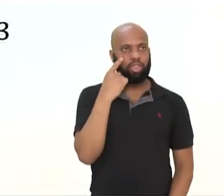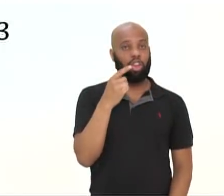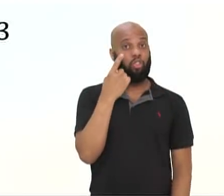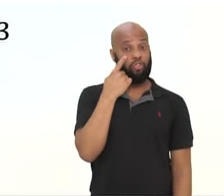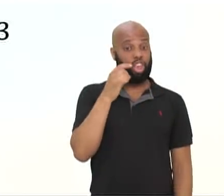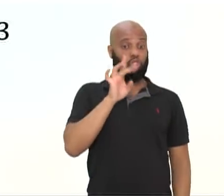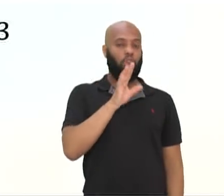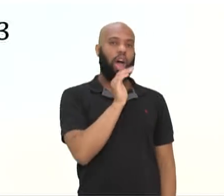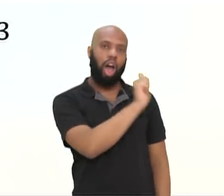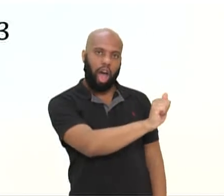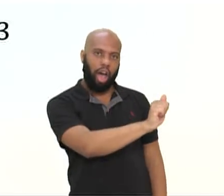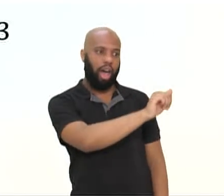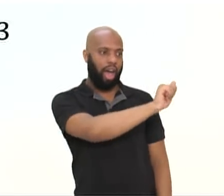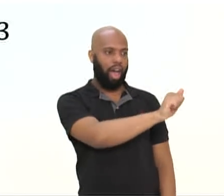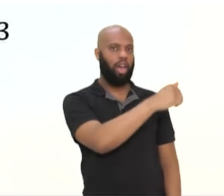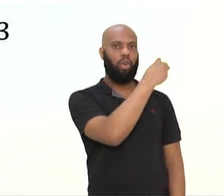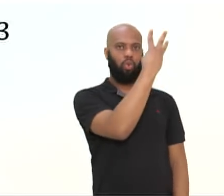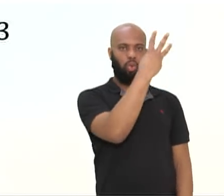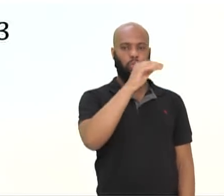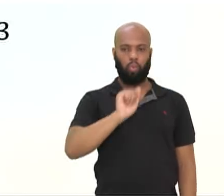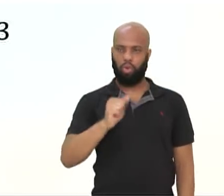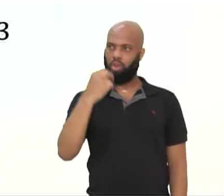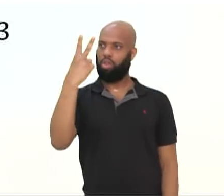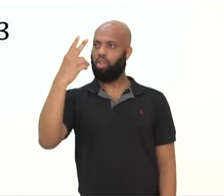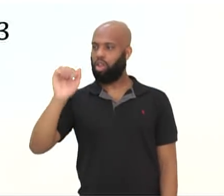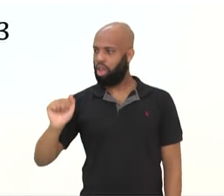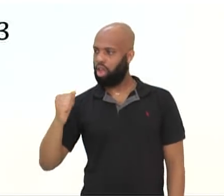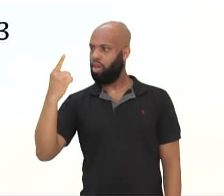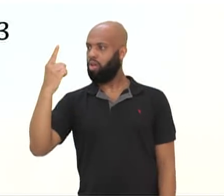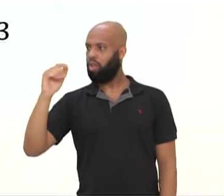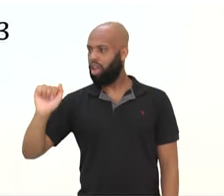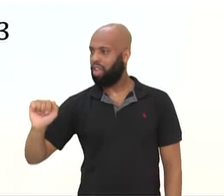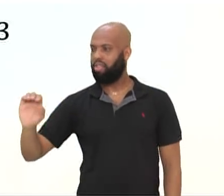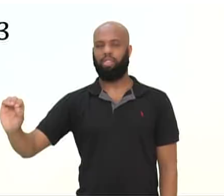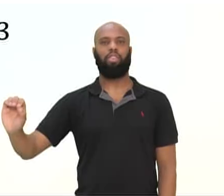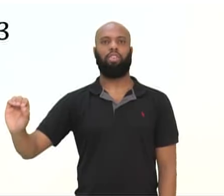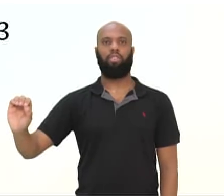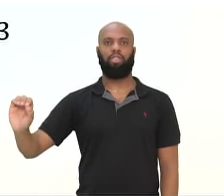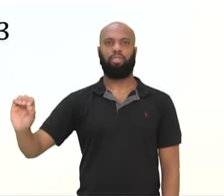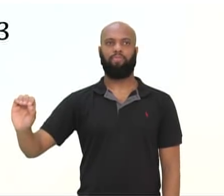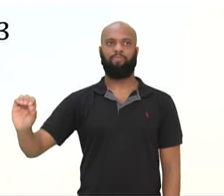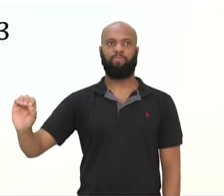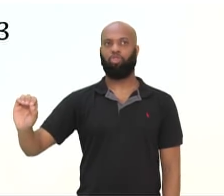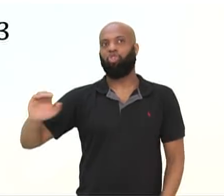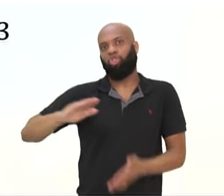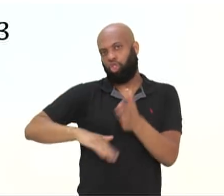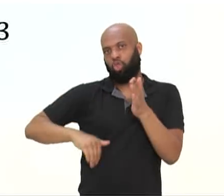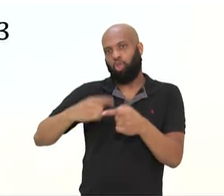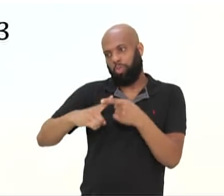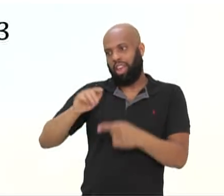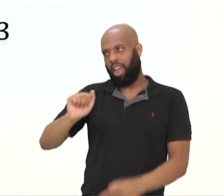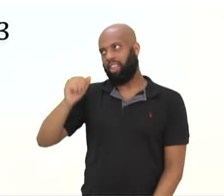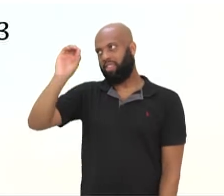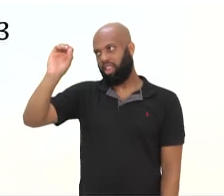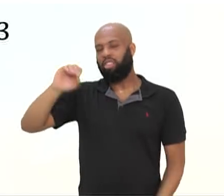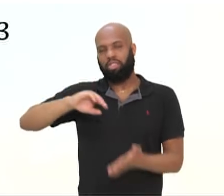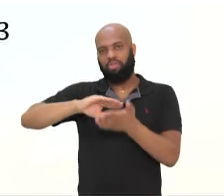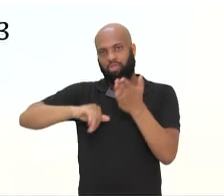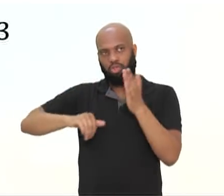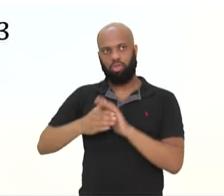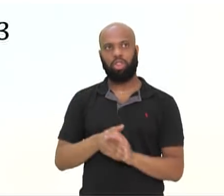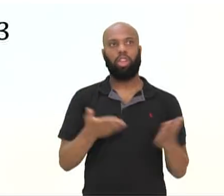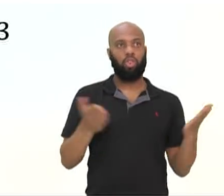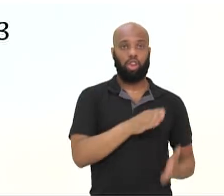A. A ao cubo, A ao quadrado, A a 1 e A a 0. Agora você olha só para o B. B elevado a